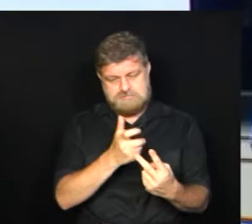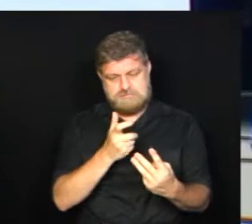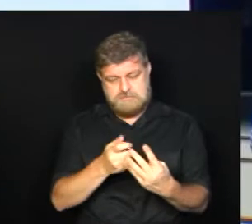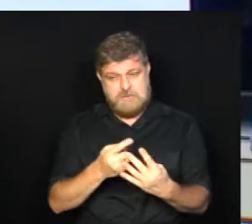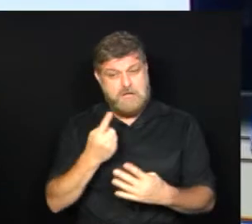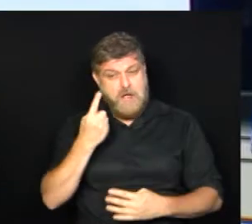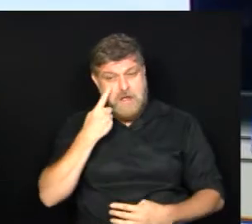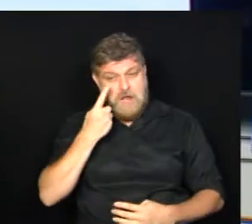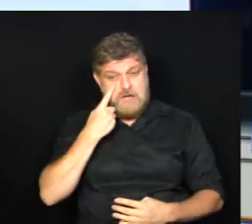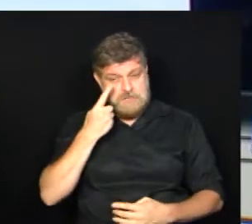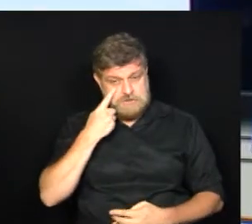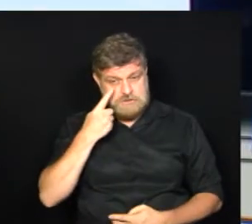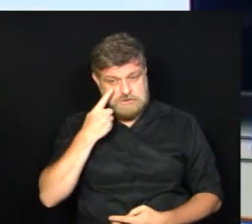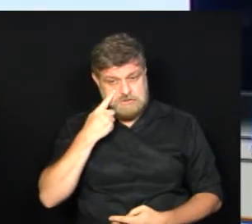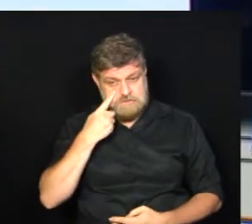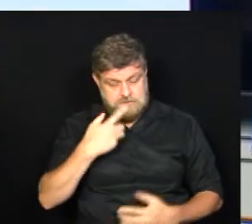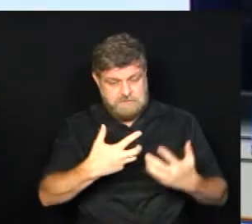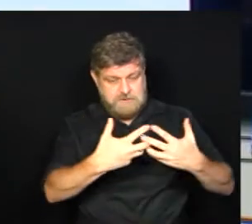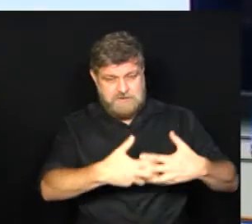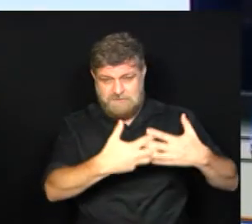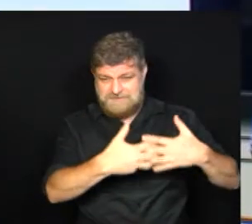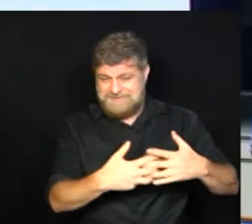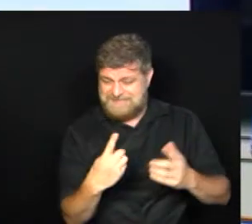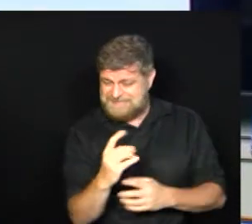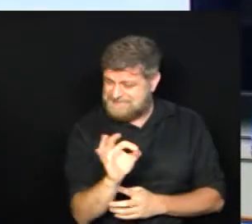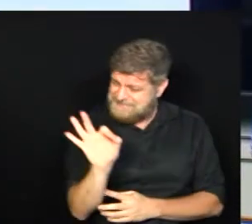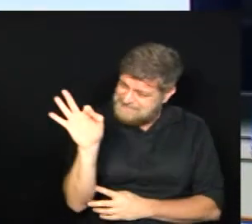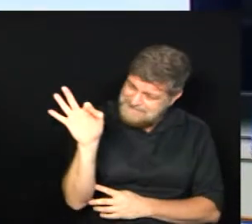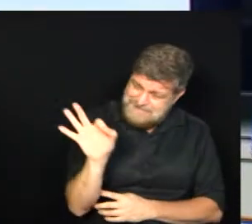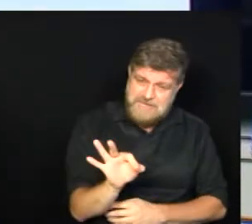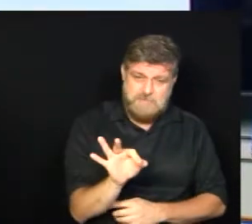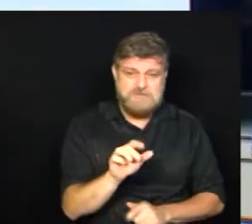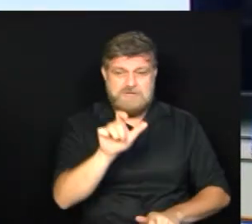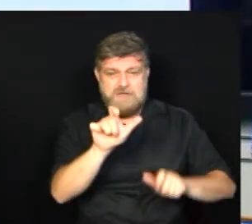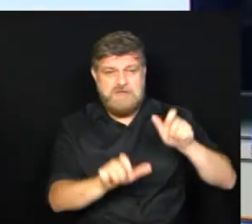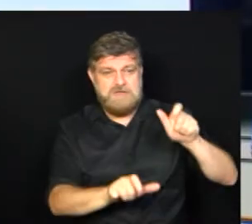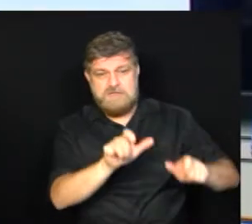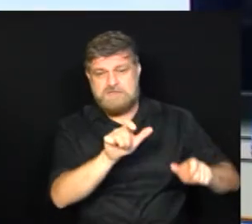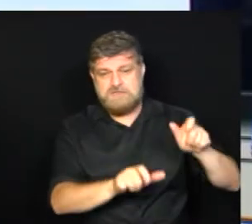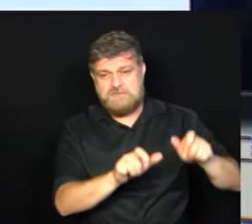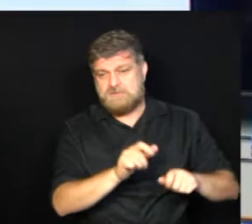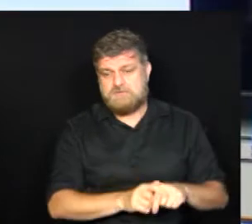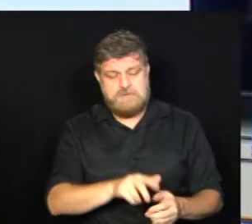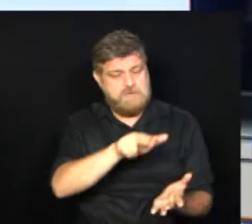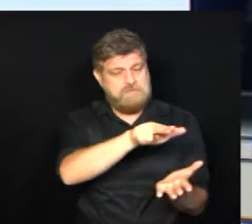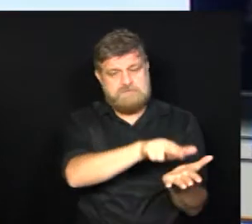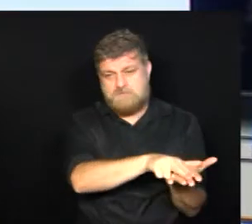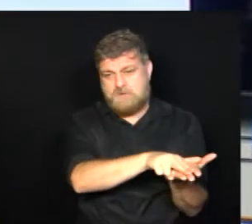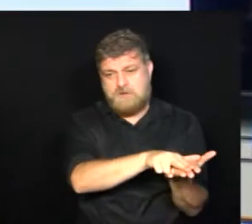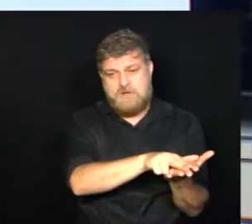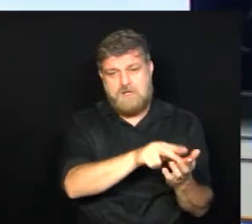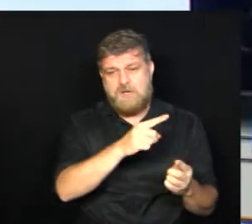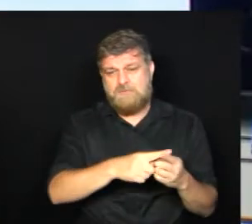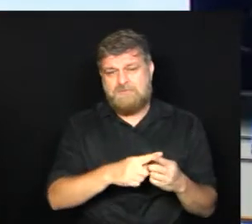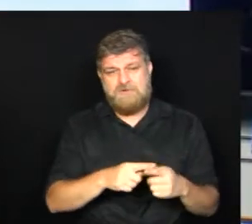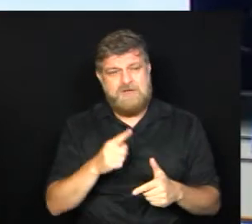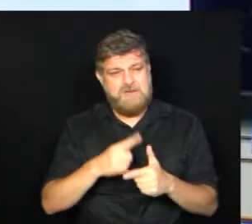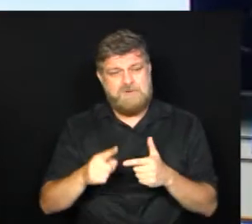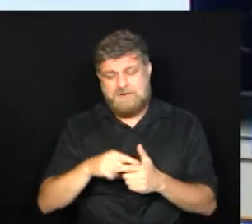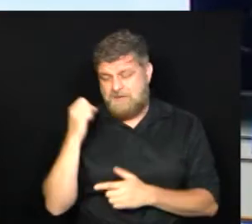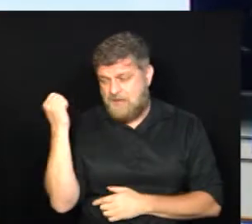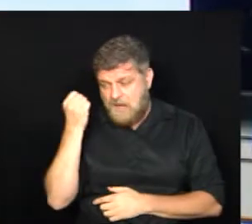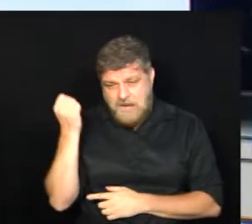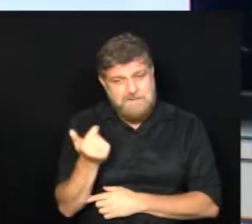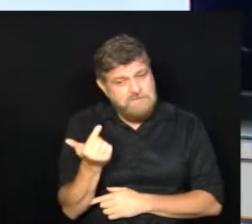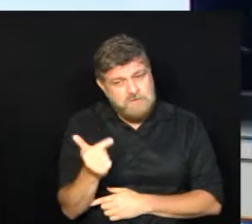os resultados das vacinas, 100% dos casos não foram internados por problemas graves e também